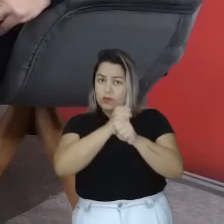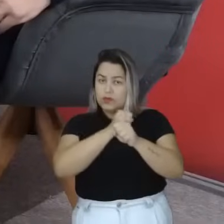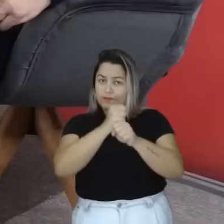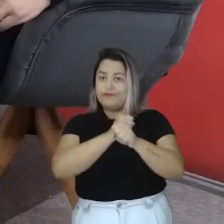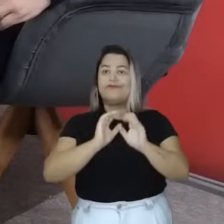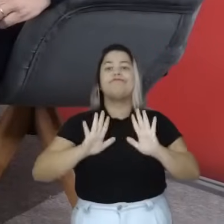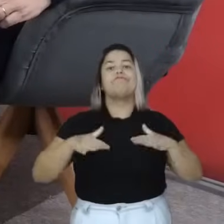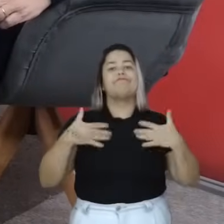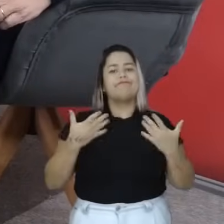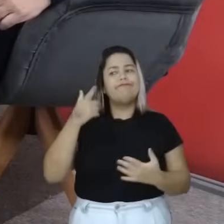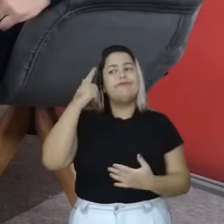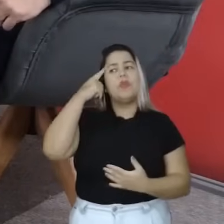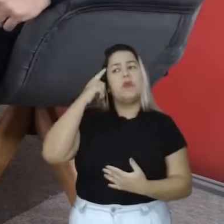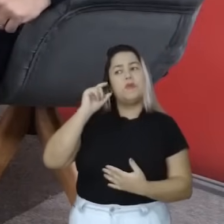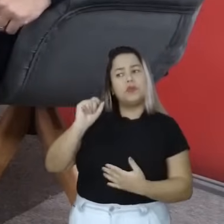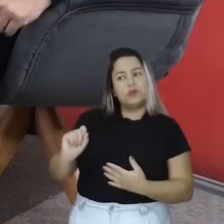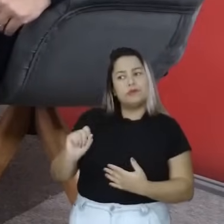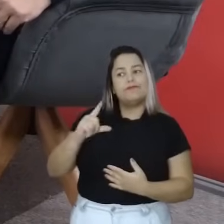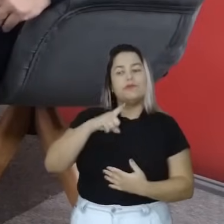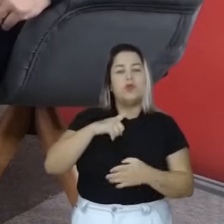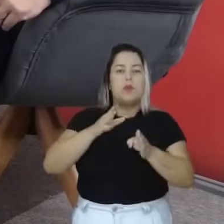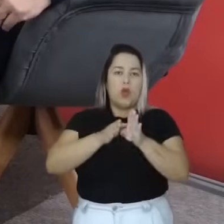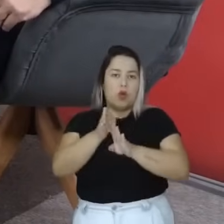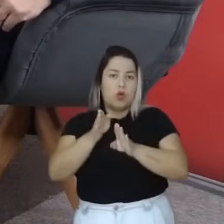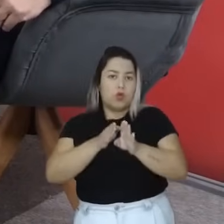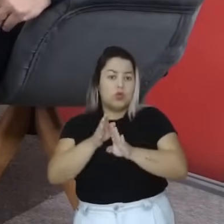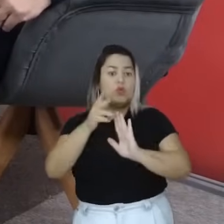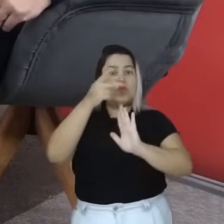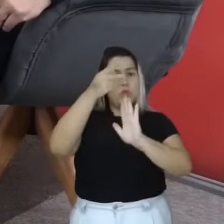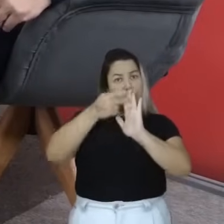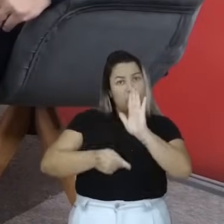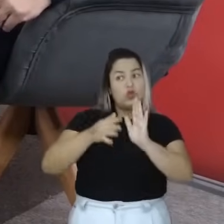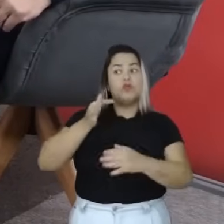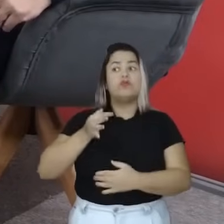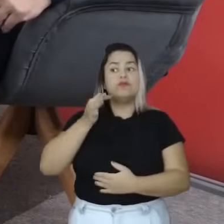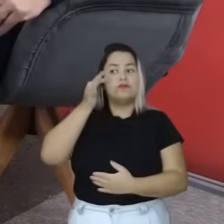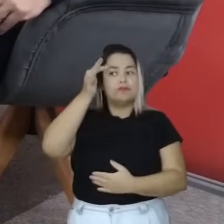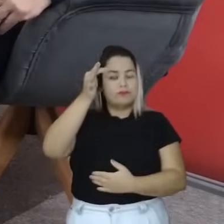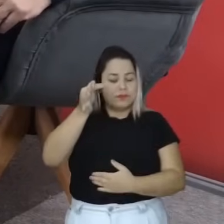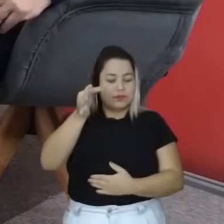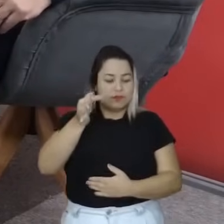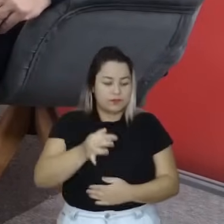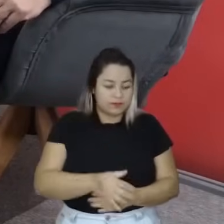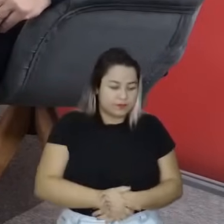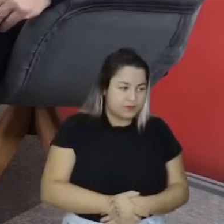a gente pensa o seguinte, tem uma orientação de projeto de futuro, né? E a gente sabe